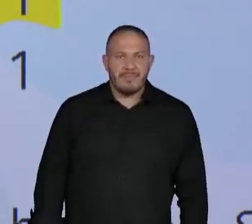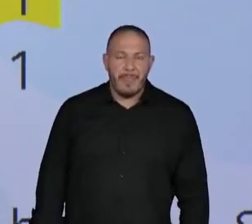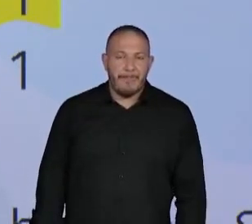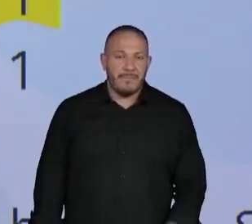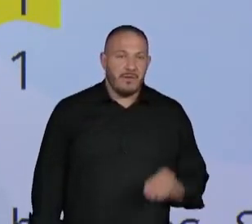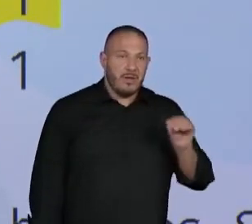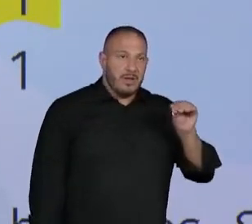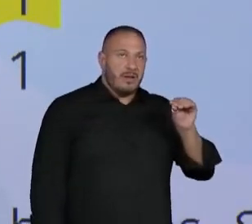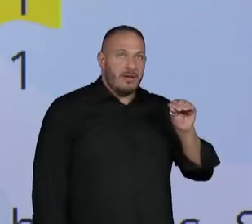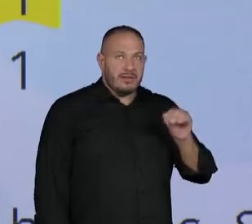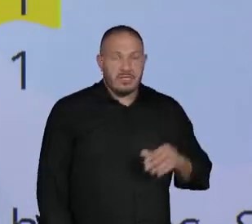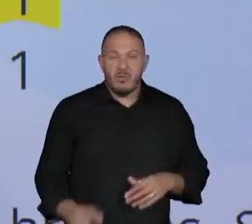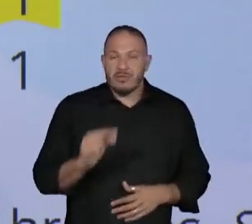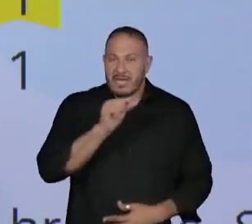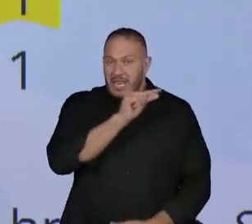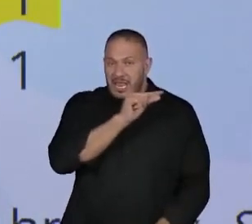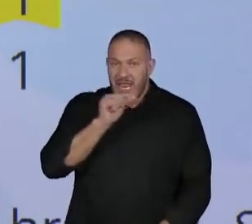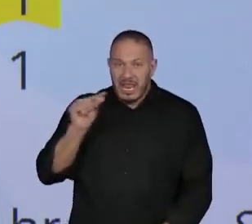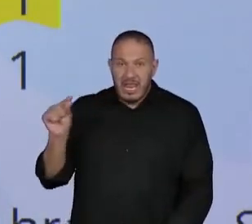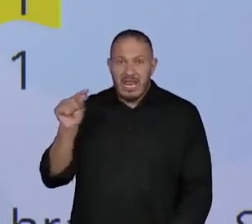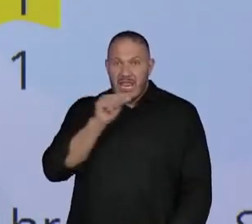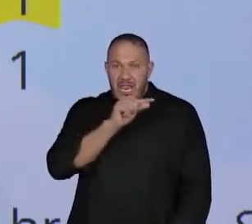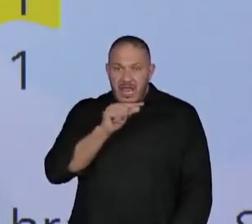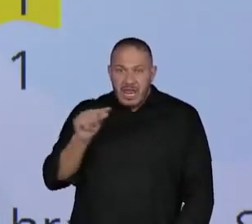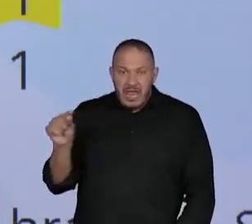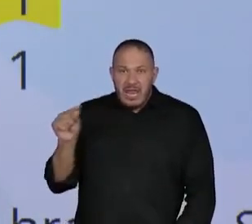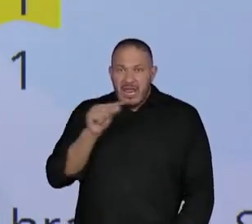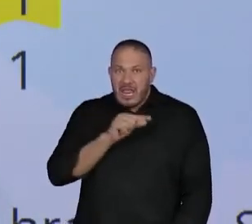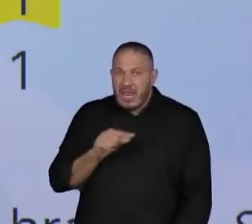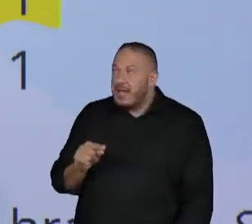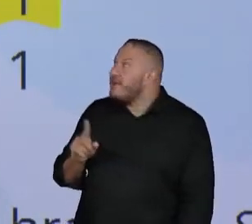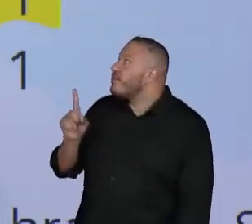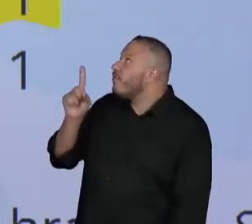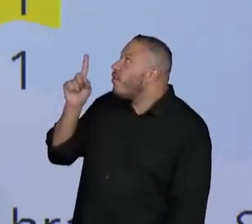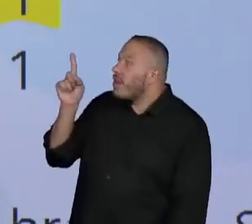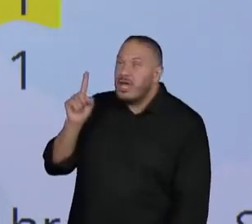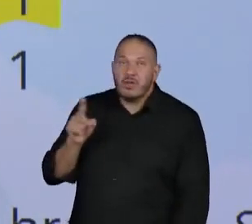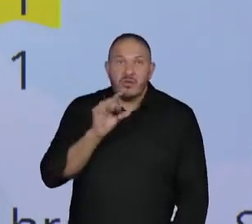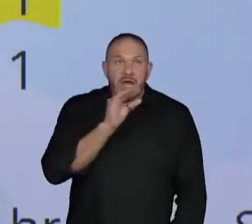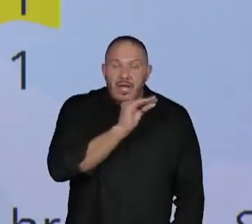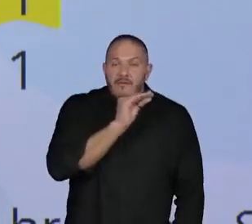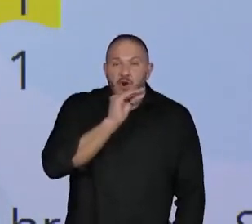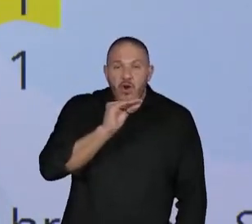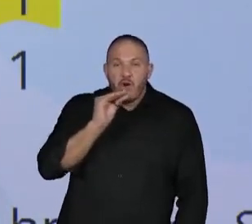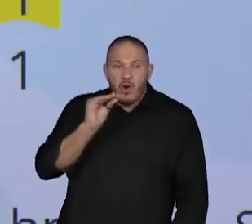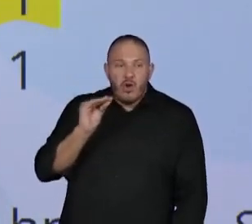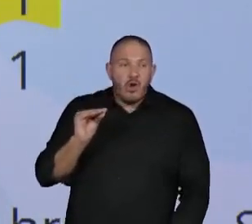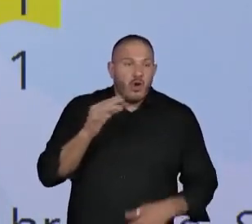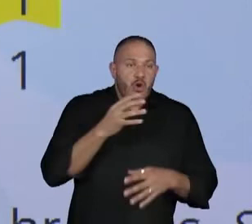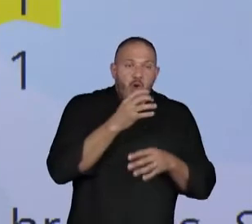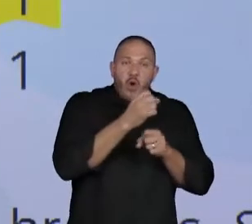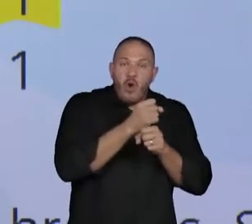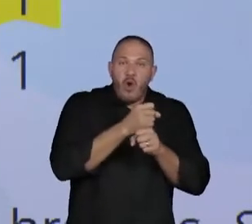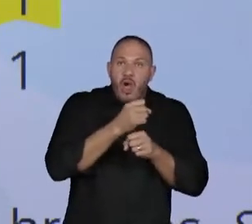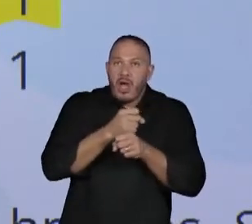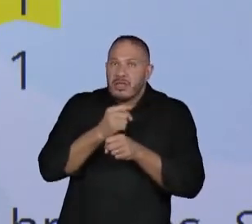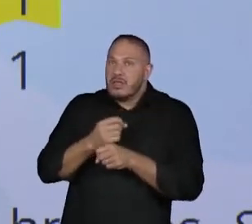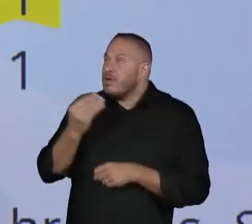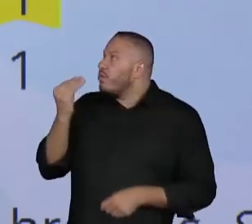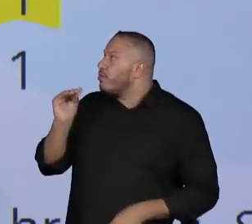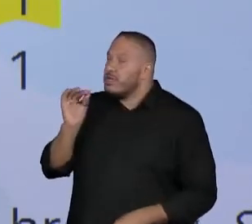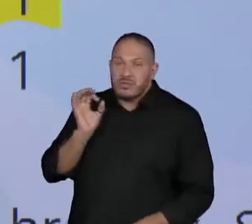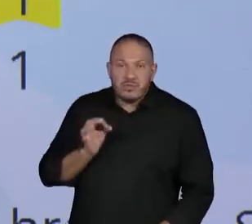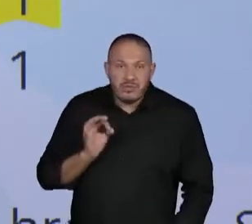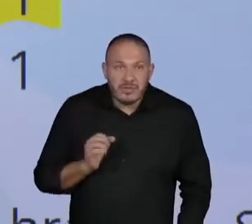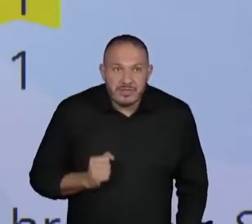vou linha por linha, eu vou olhando aqui e vou contando os quadradinhos e colocando os